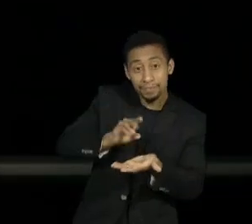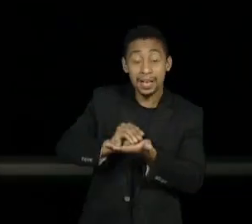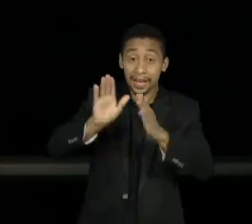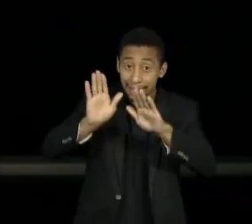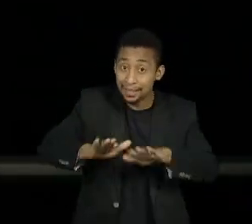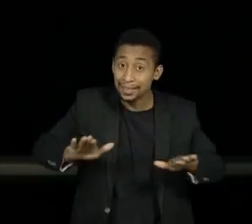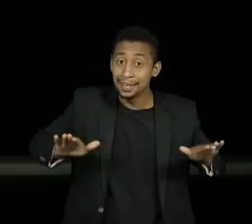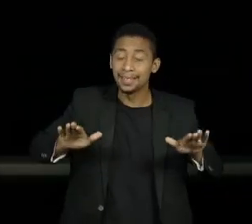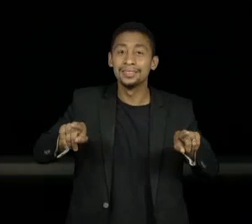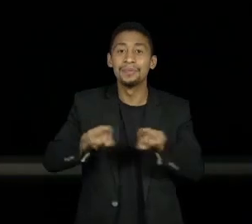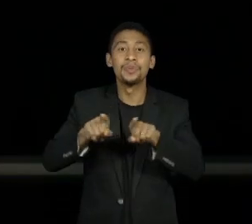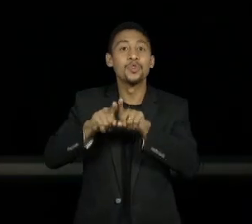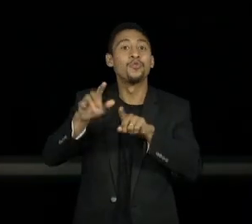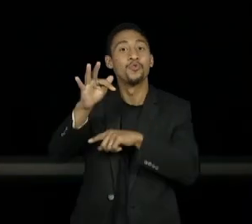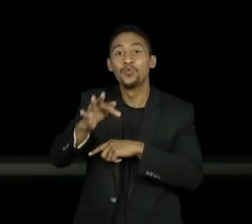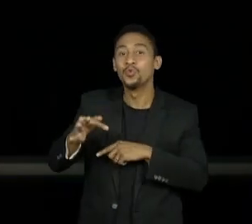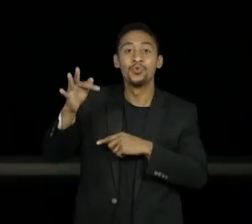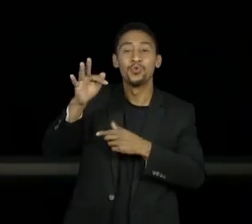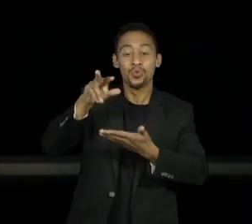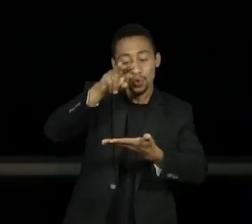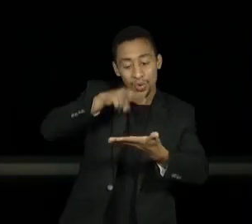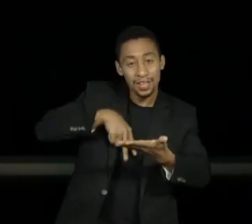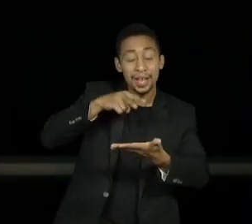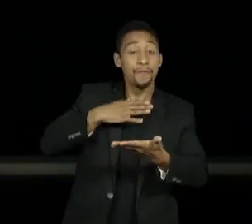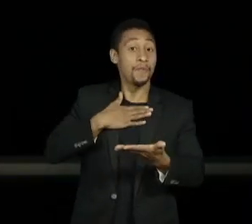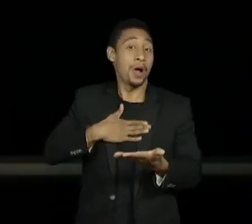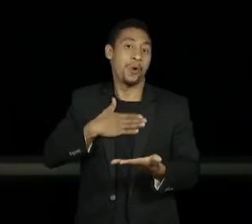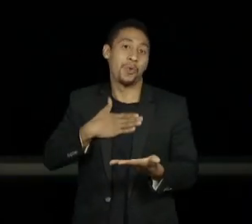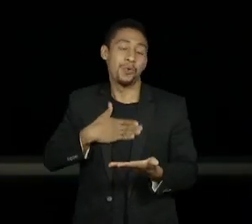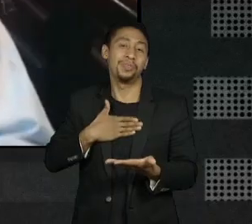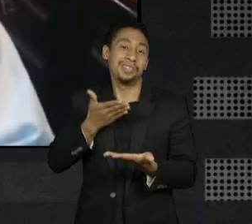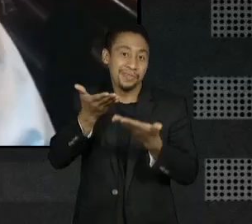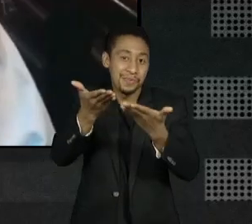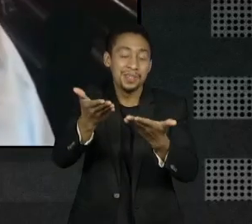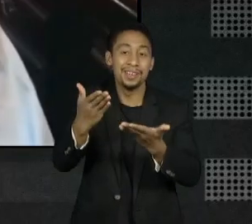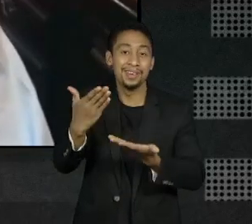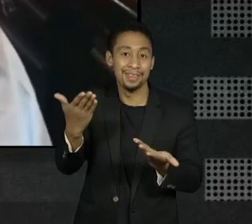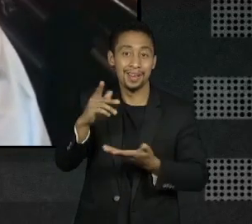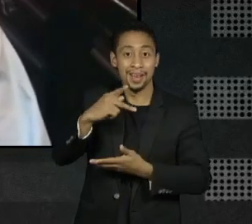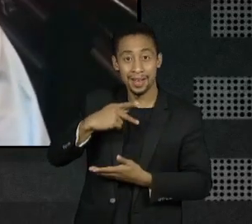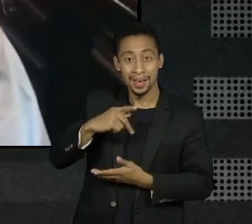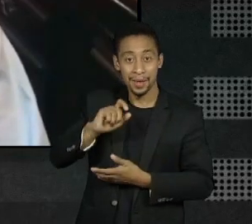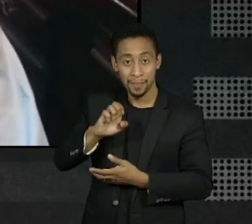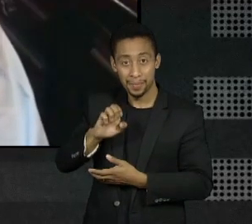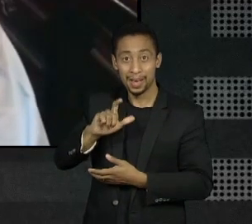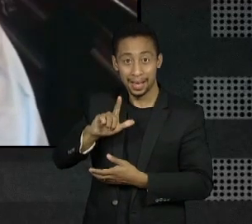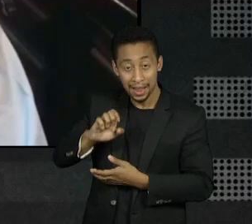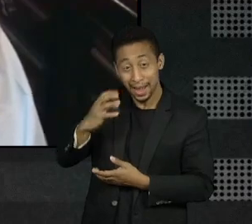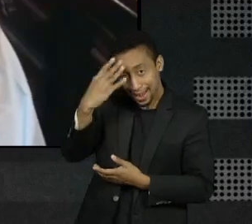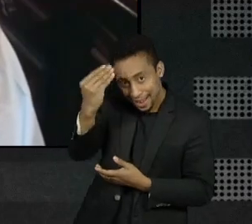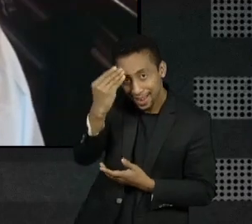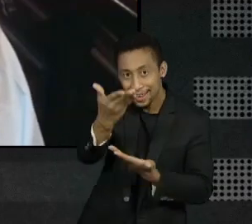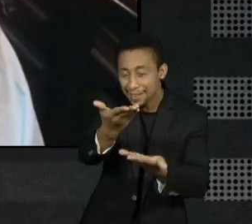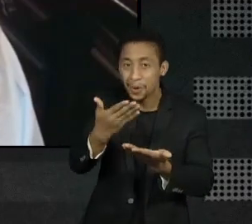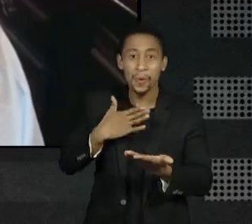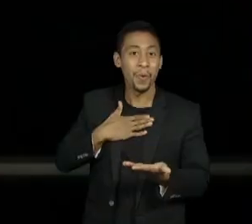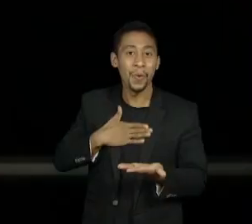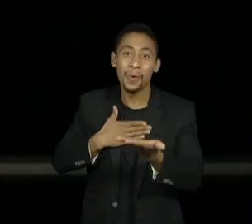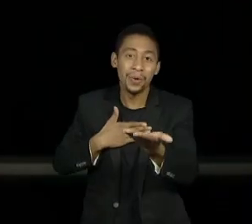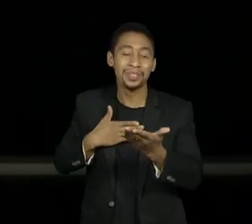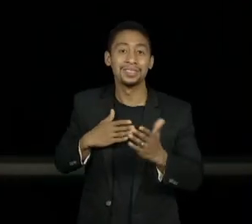os futuros leitores, que vão gostar desde sempre de você, mesmo como personagem. Já gosta de todo